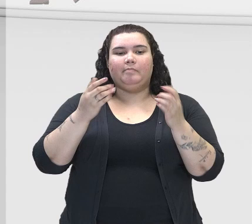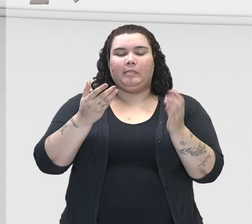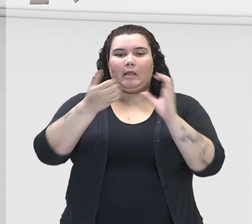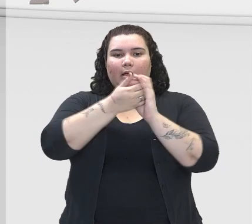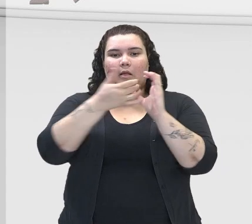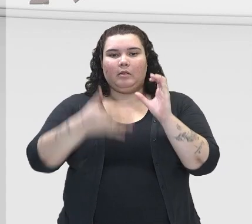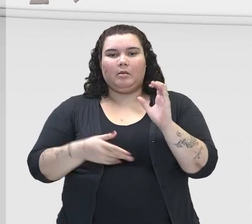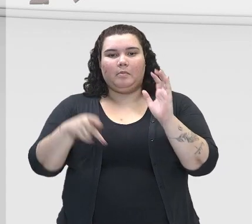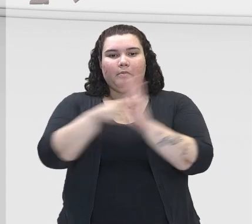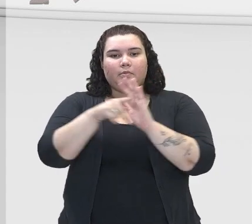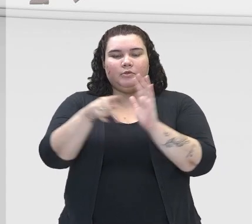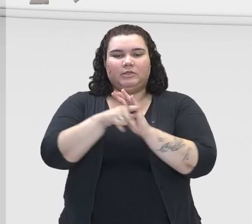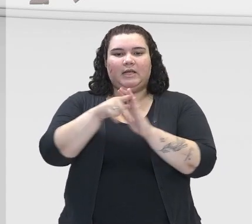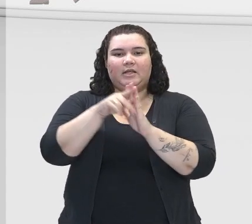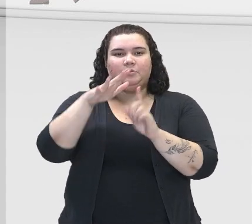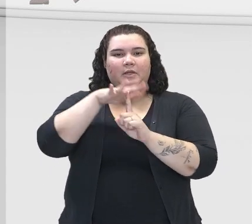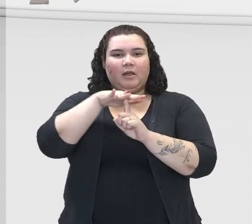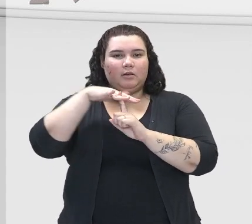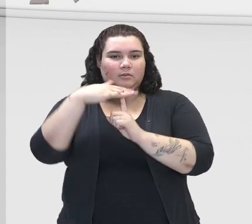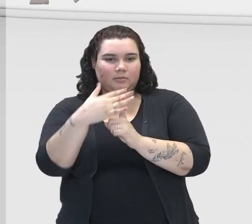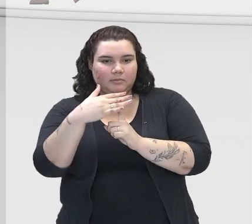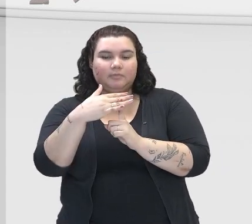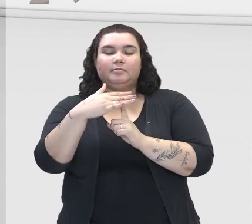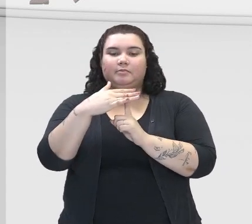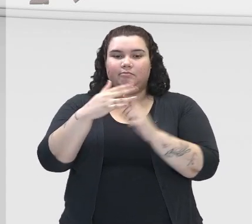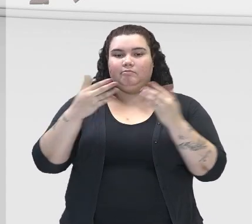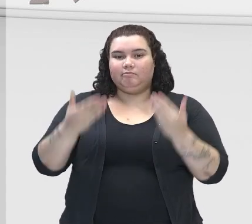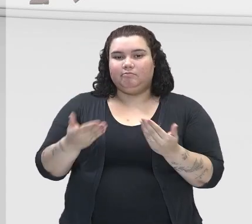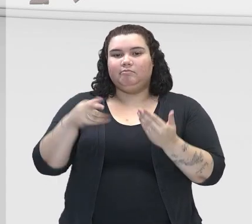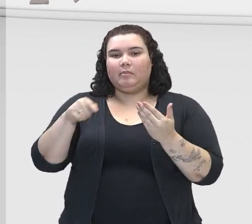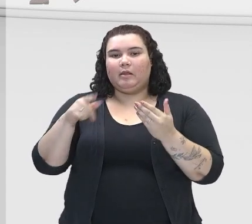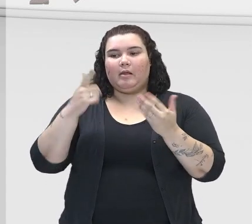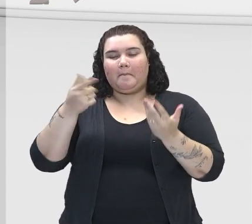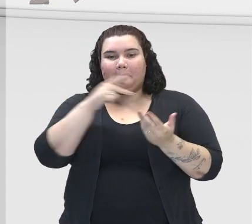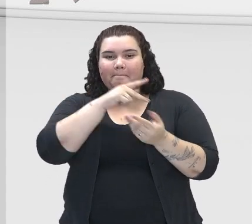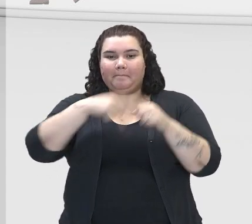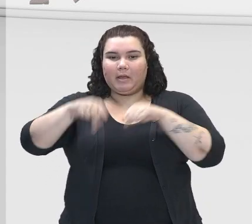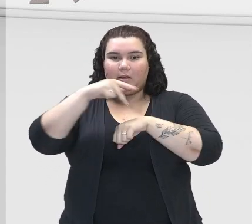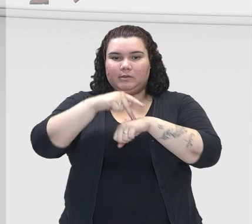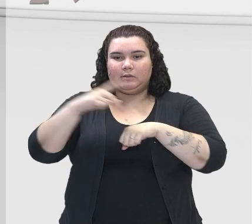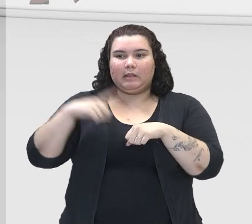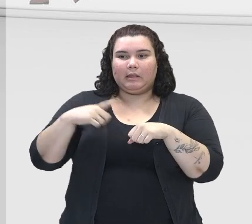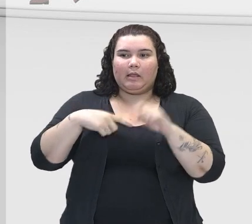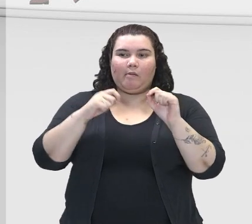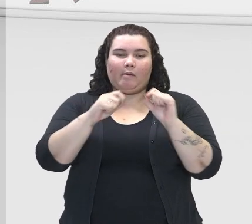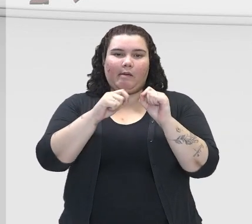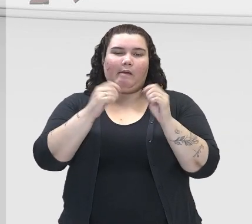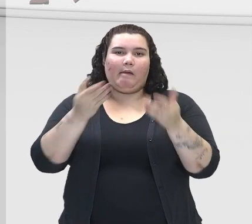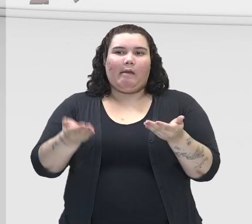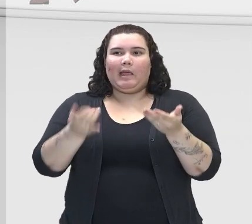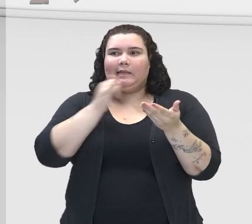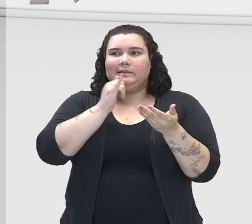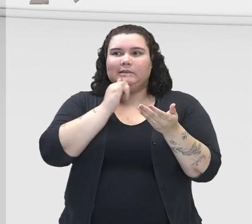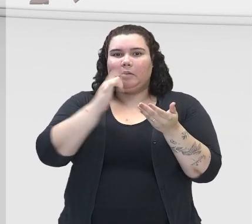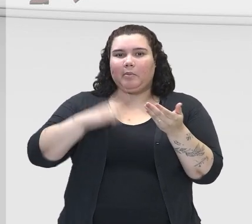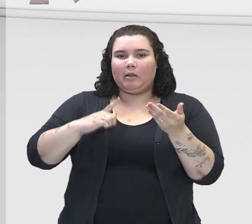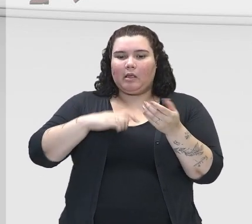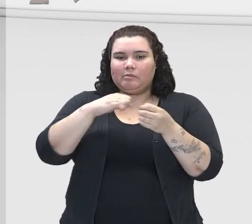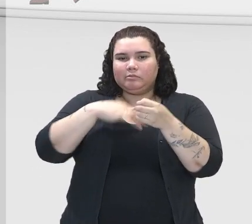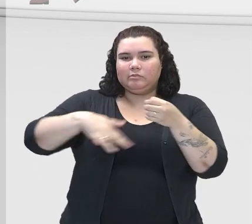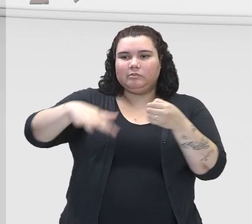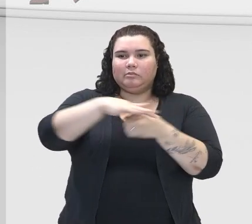do socialismo muito fortes, né, e justamente por isso é um país que tem vários inimigos, vamos dizer assim, ao redor,